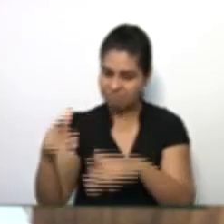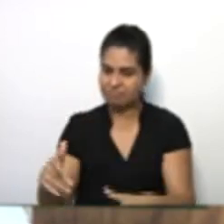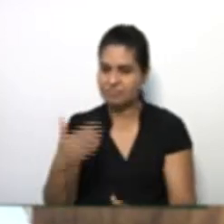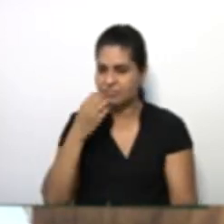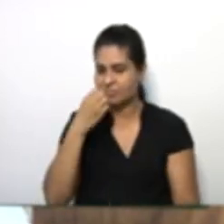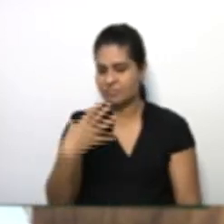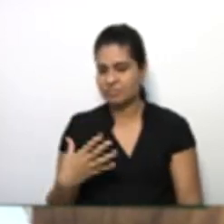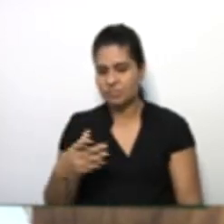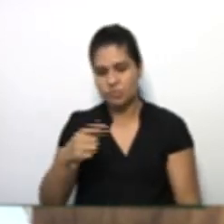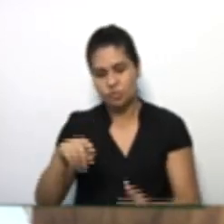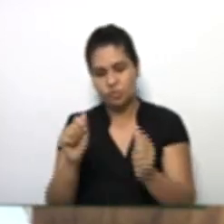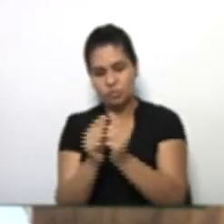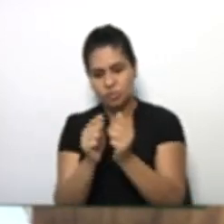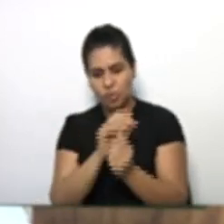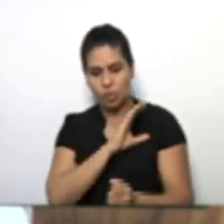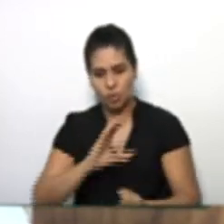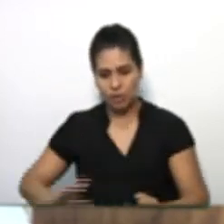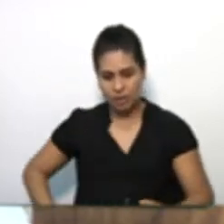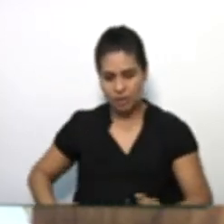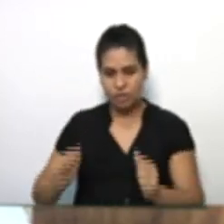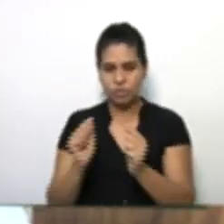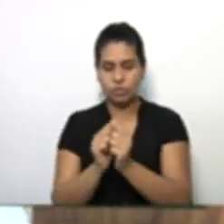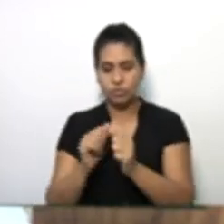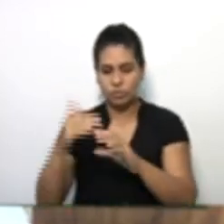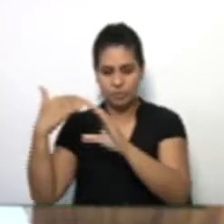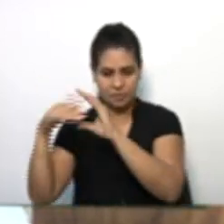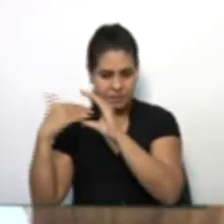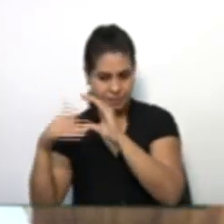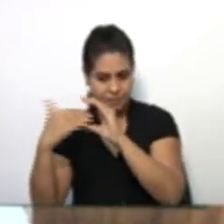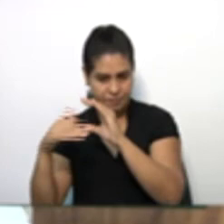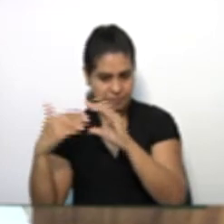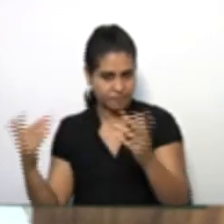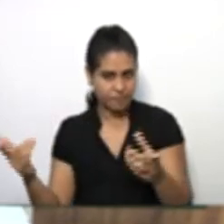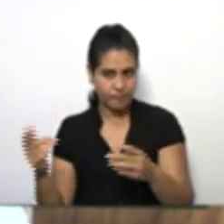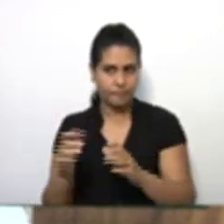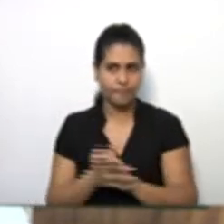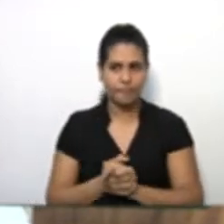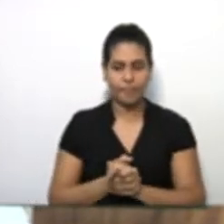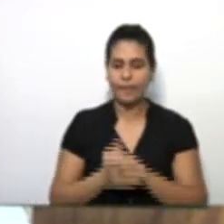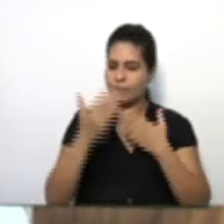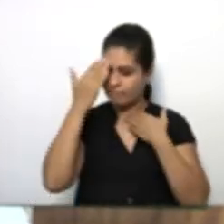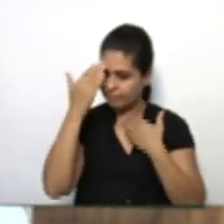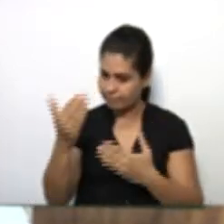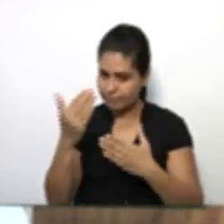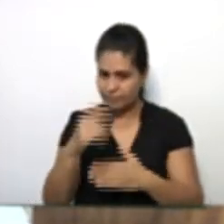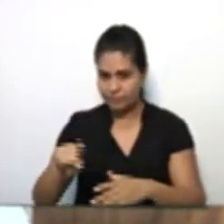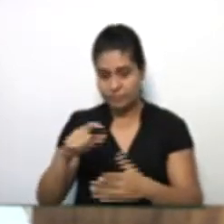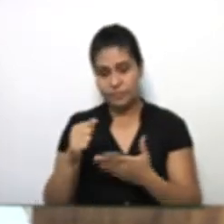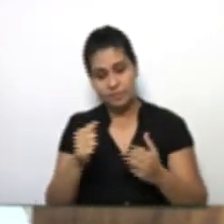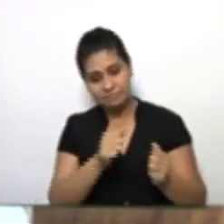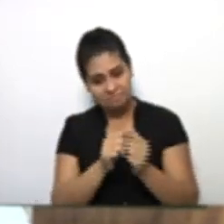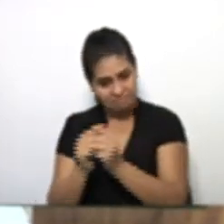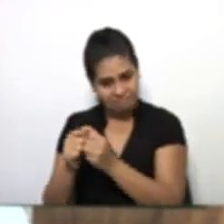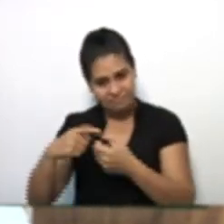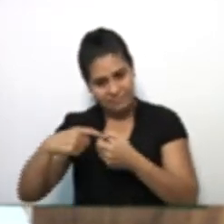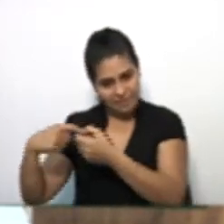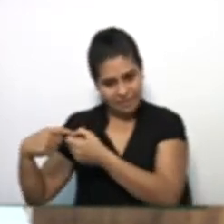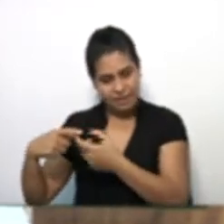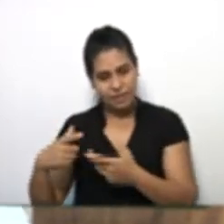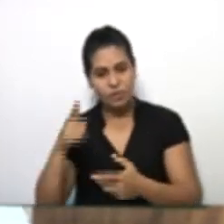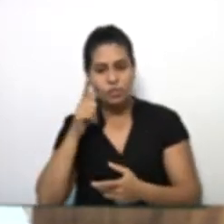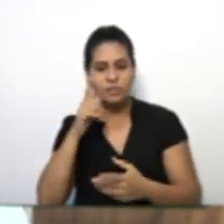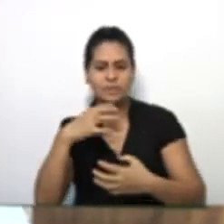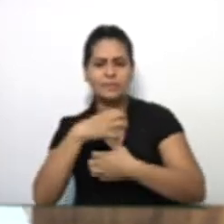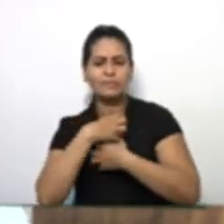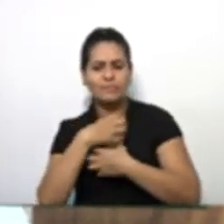ali eles no chat, a gente juntamente comigo. E queria agradecer por essa participação, que a gente consegue assim, realmente